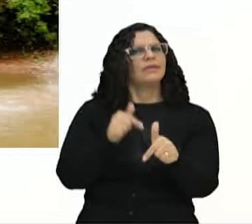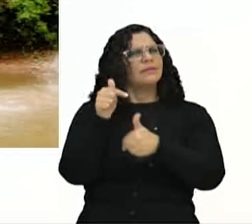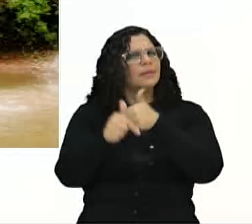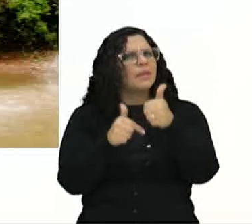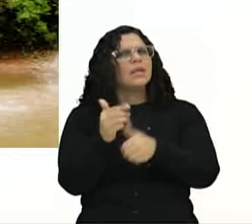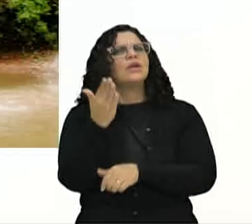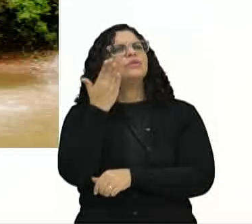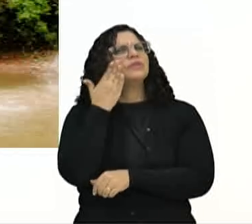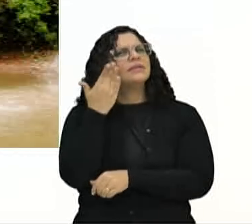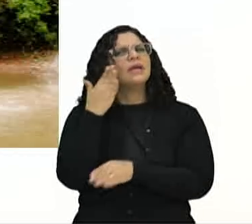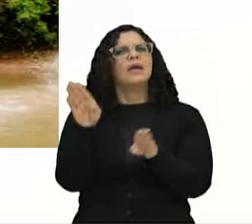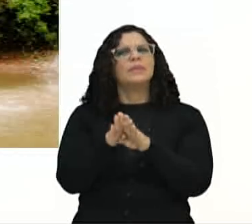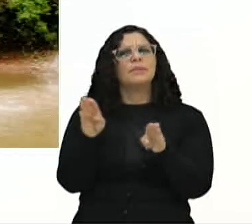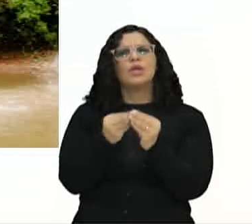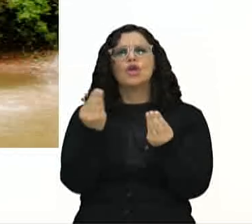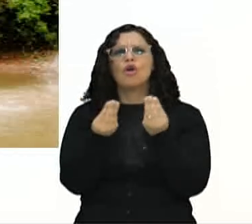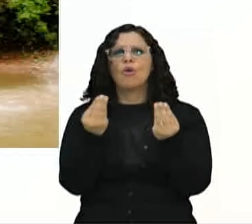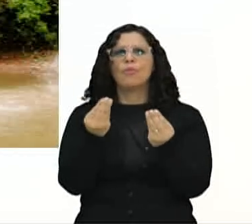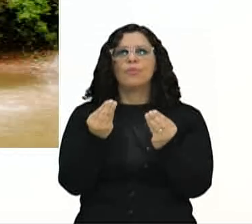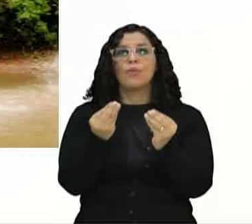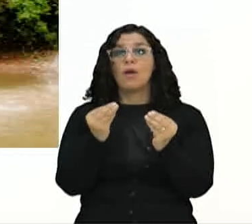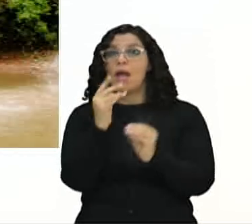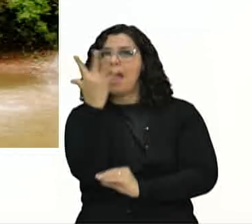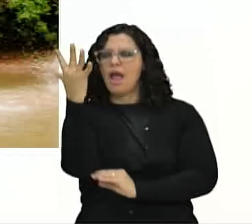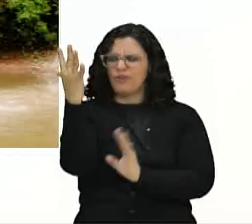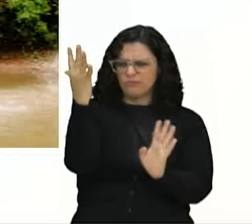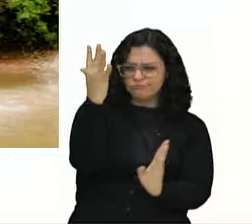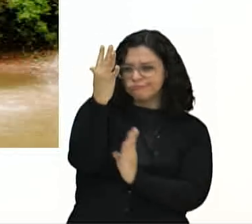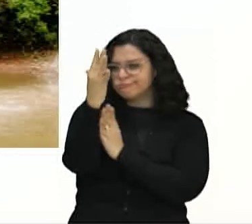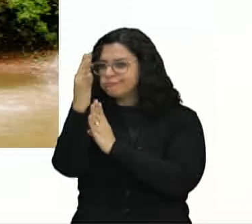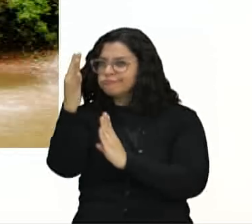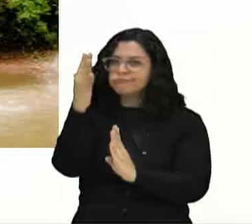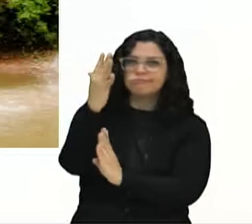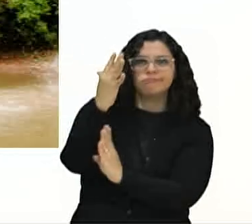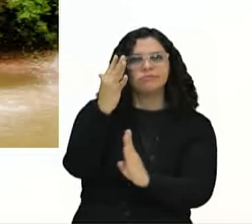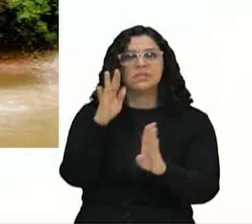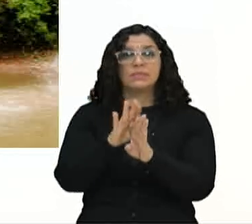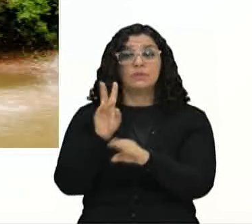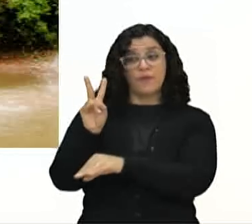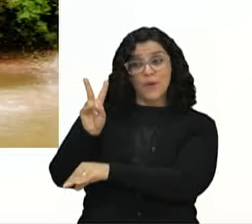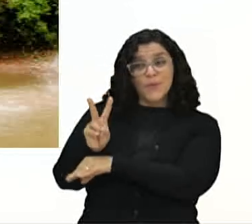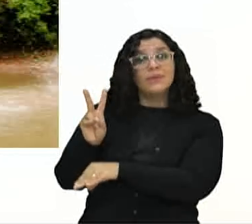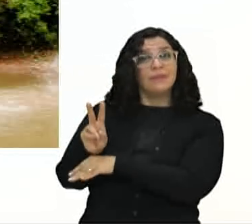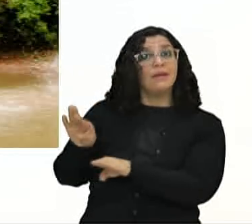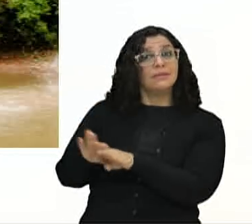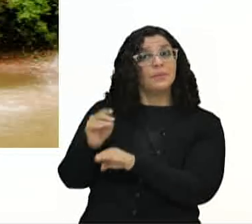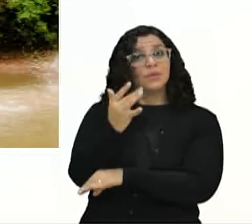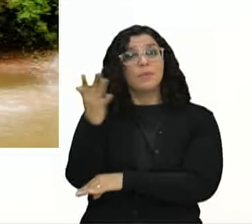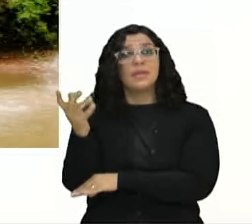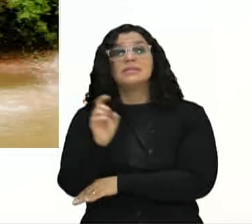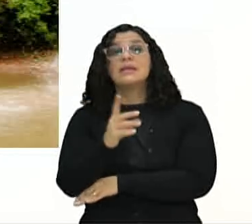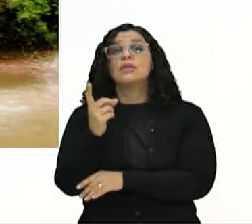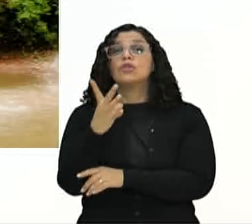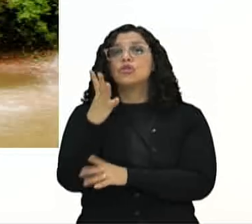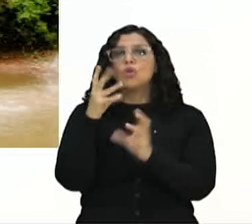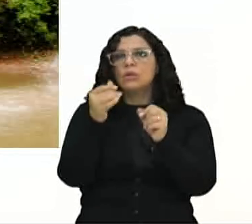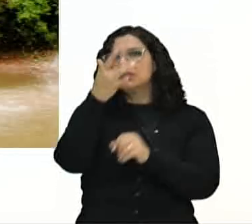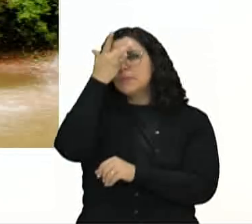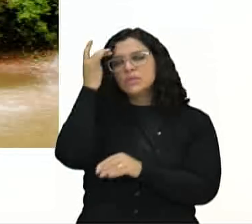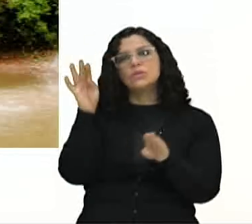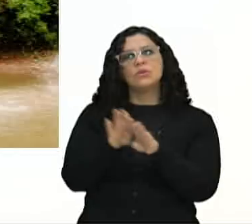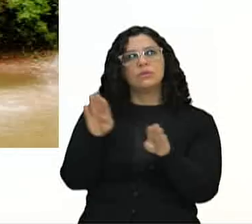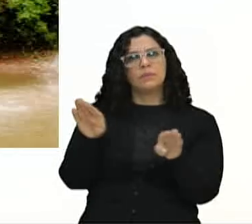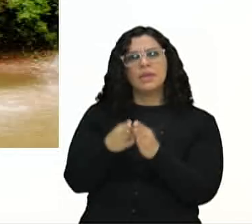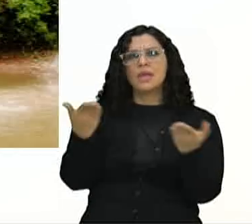ali, passando entre as árvores, né? É uma forma da gente entender que a gente tem que preservar. Você já pensou se cada um que passar naquele